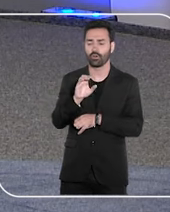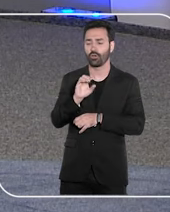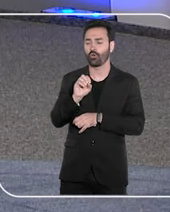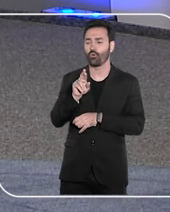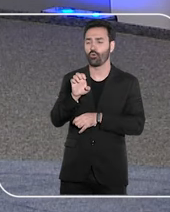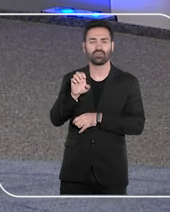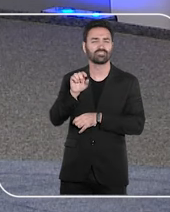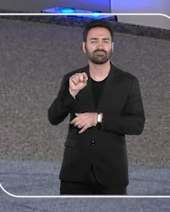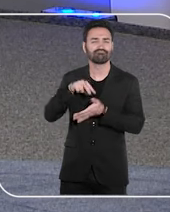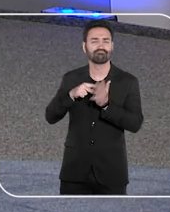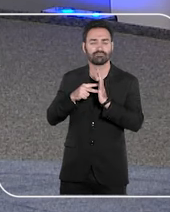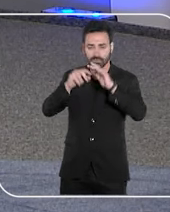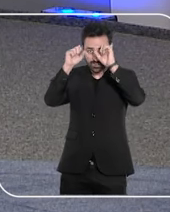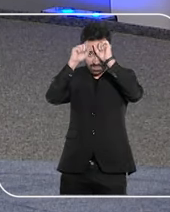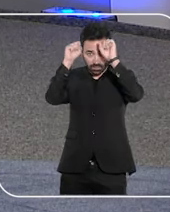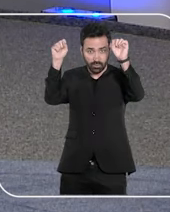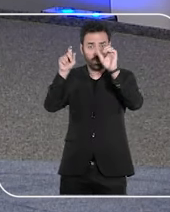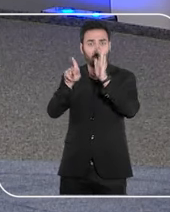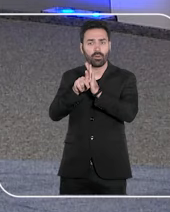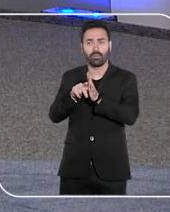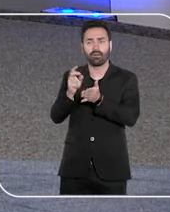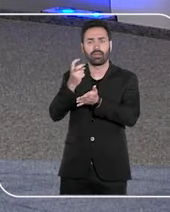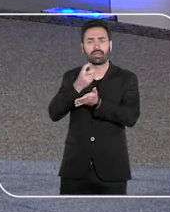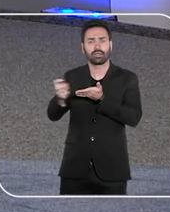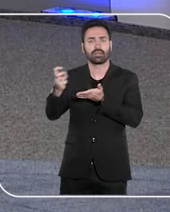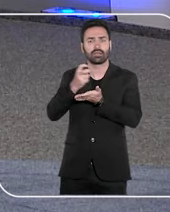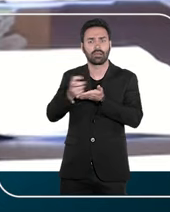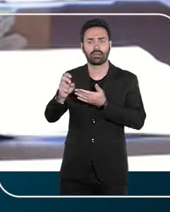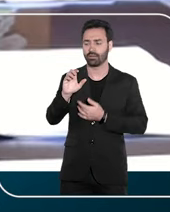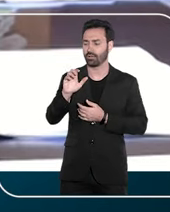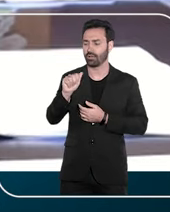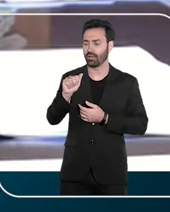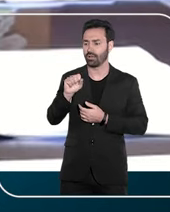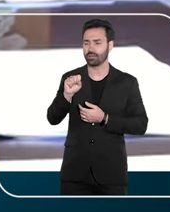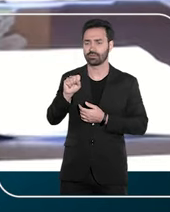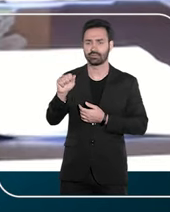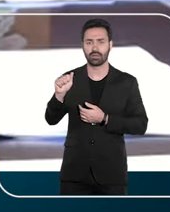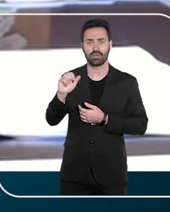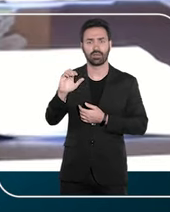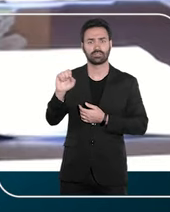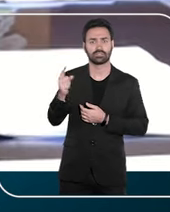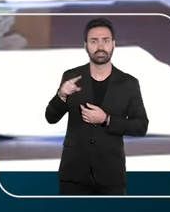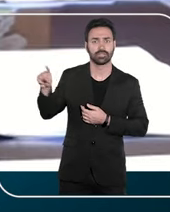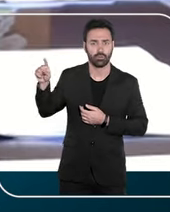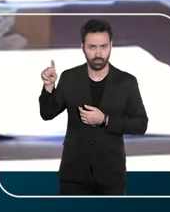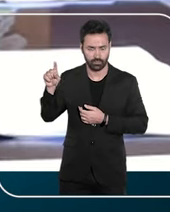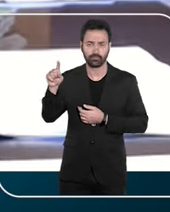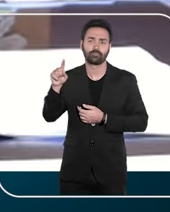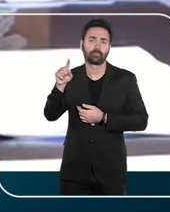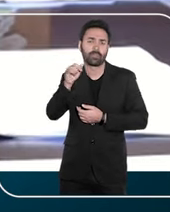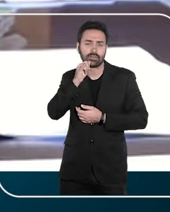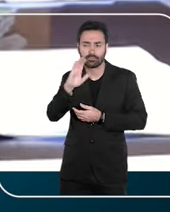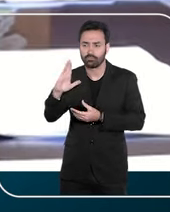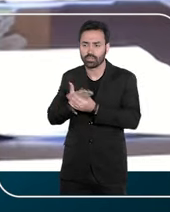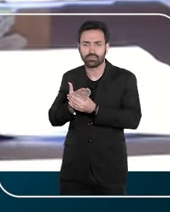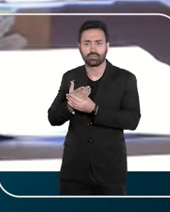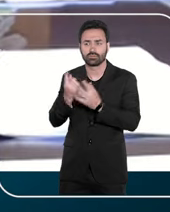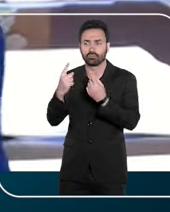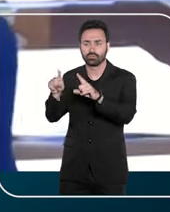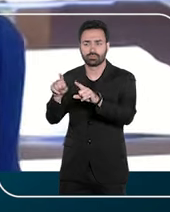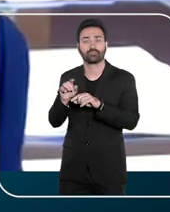admitem, e se é uma corte de cassação, então a matéria que chegar aqui, que não estiver de acordo com os nossos